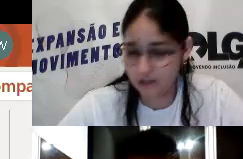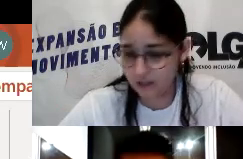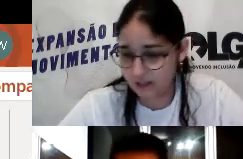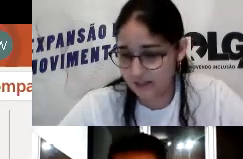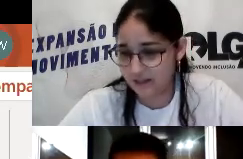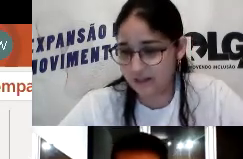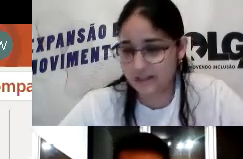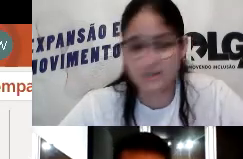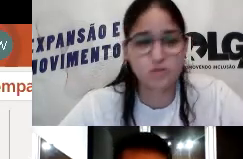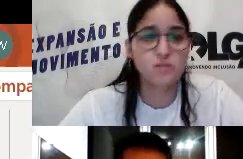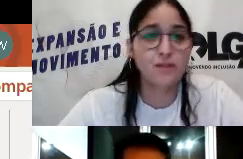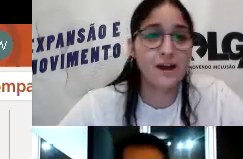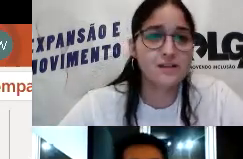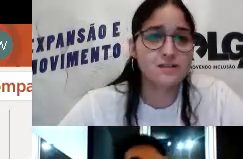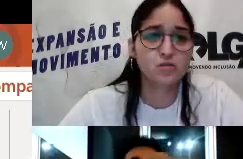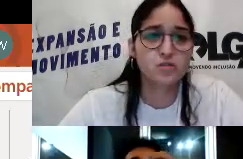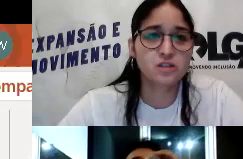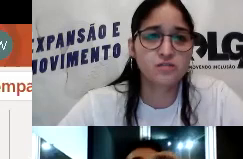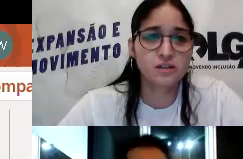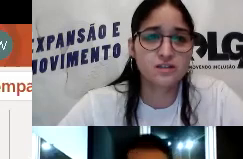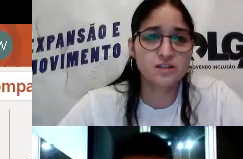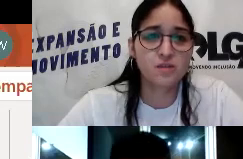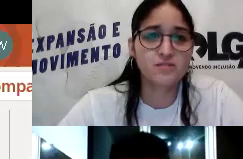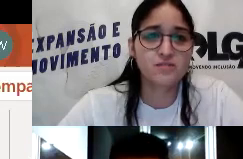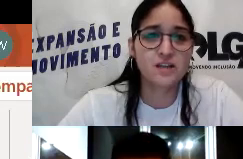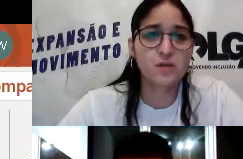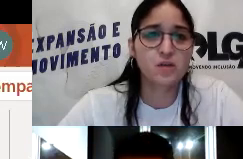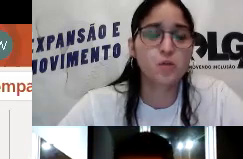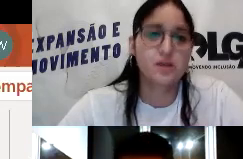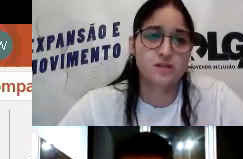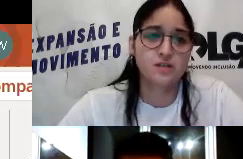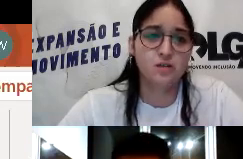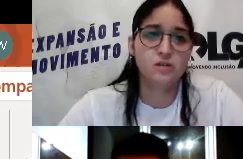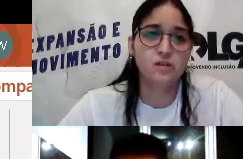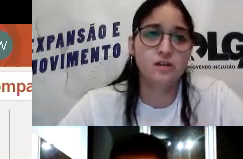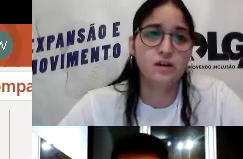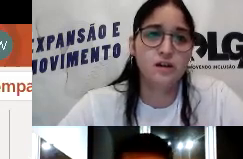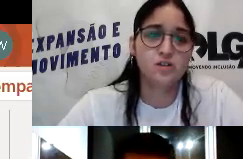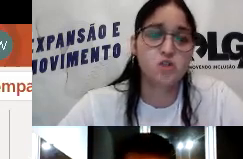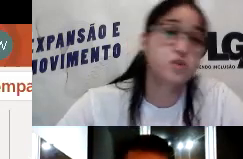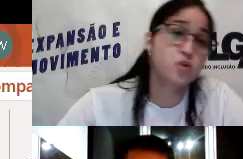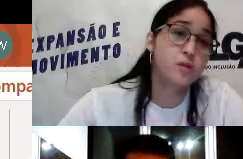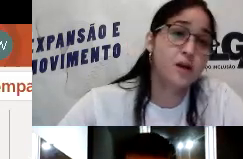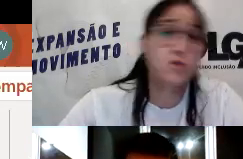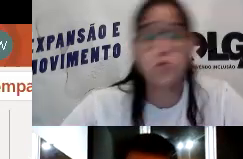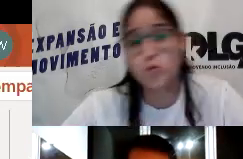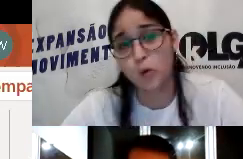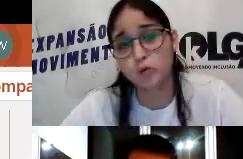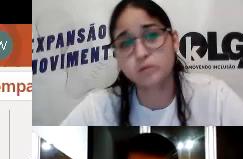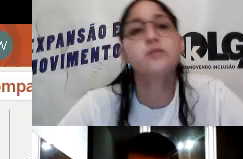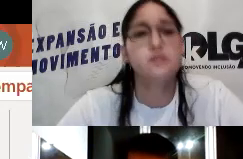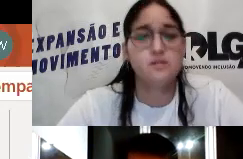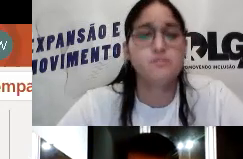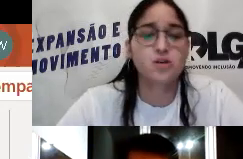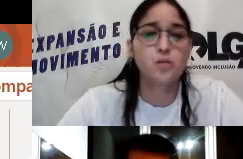você enriqueceu demais, inclusive, assim, uma visão e comunicação, né? A gente pode se comunicar bem um com o